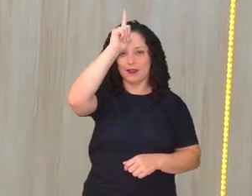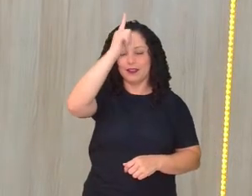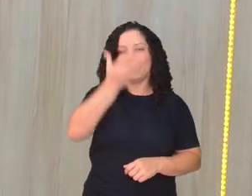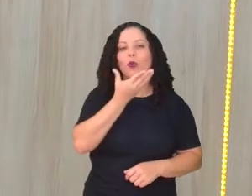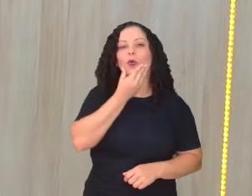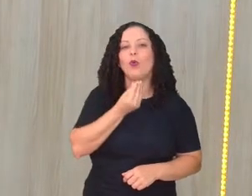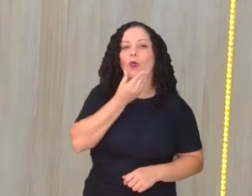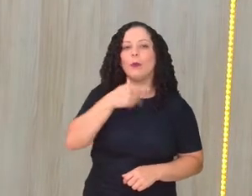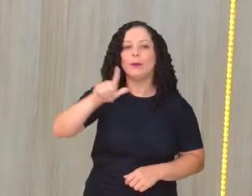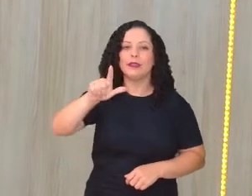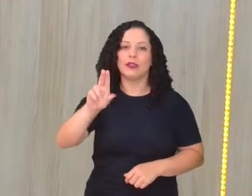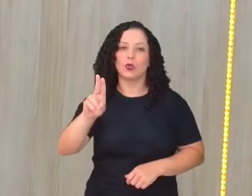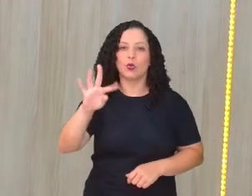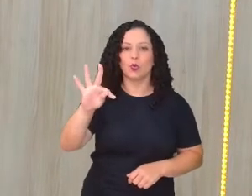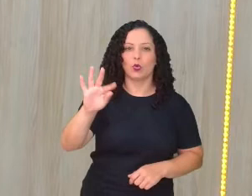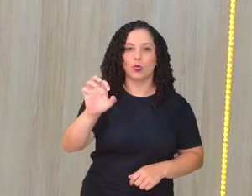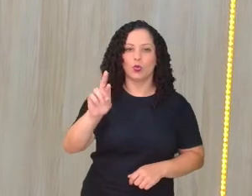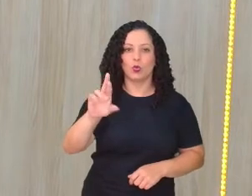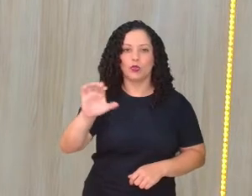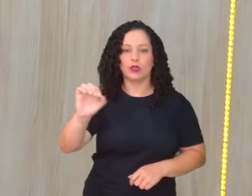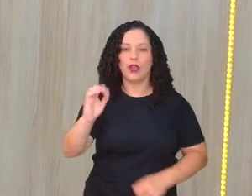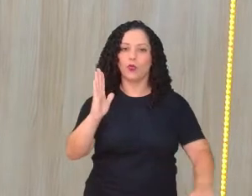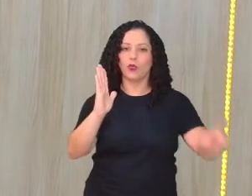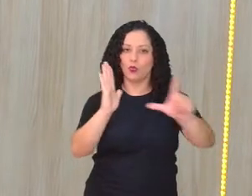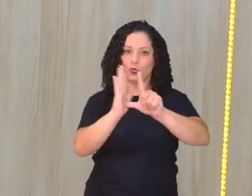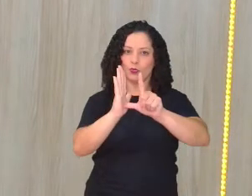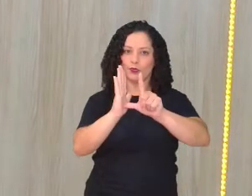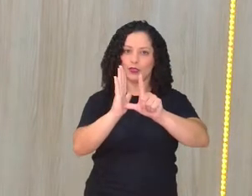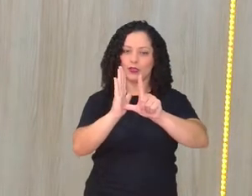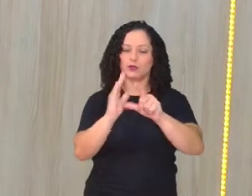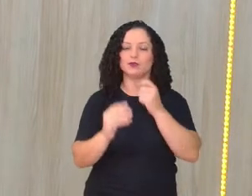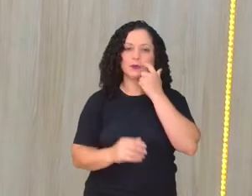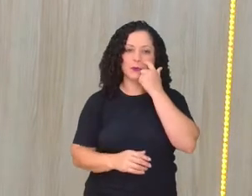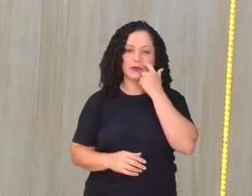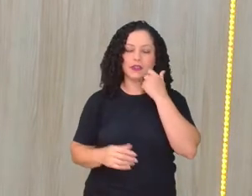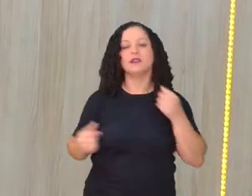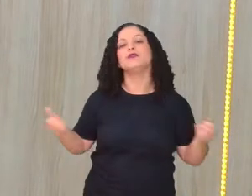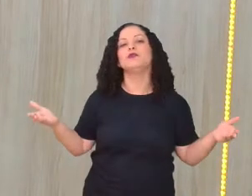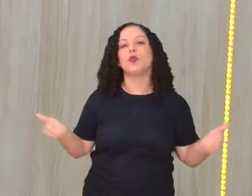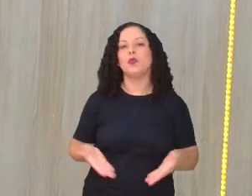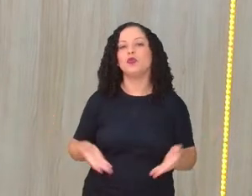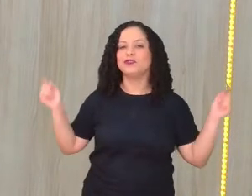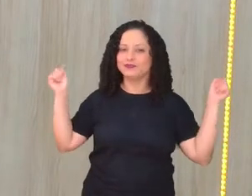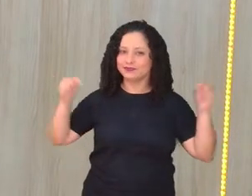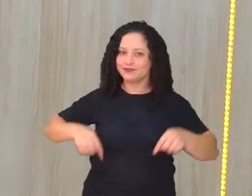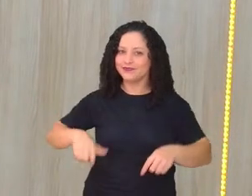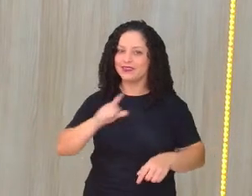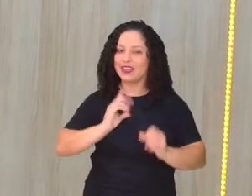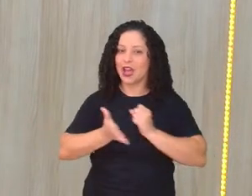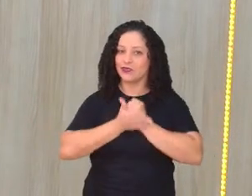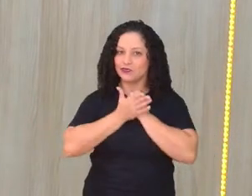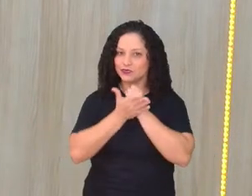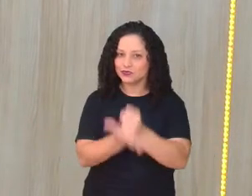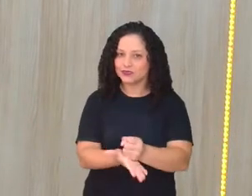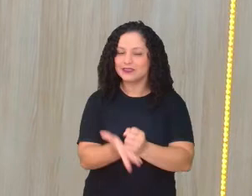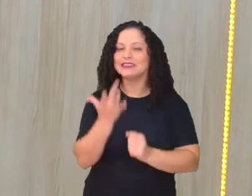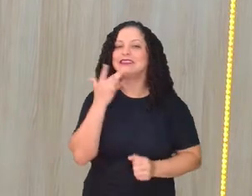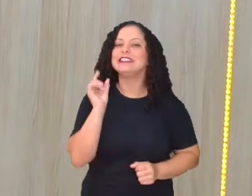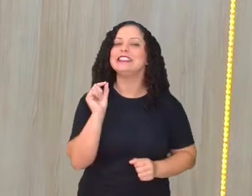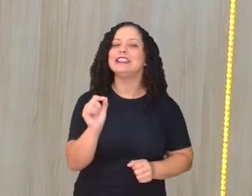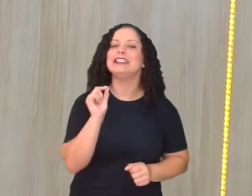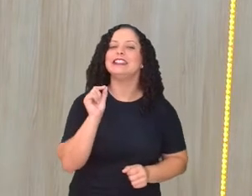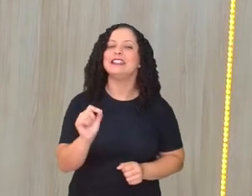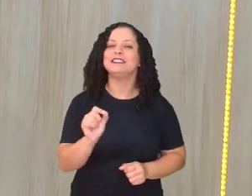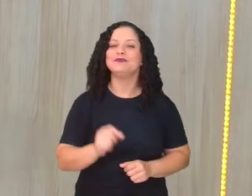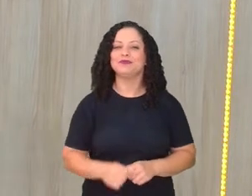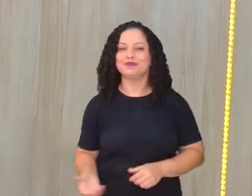Martim Lutero. E para nos ajudar na nossa aula de hoje, nós contamos com a ajuda